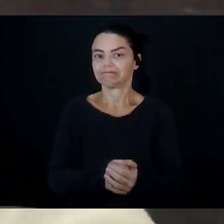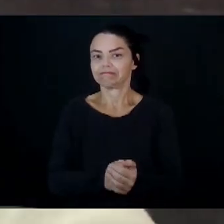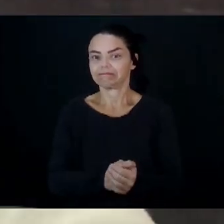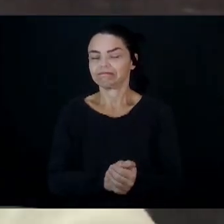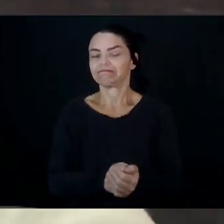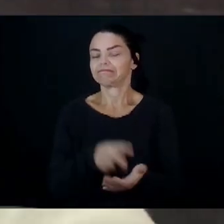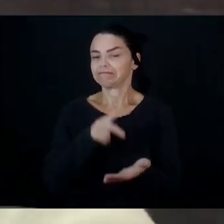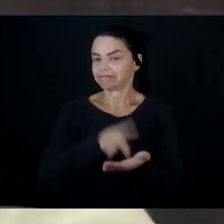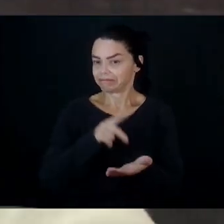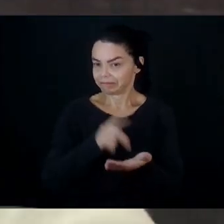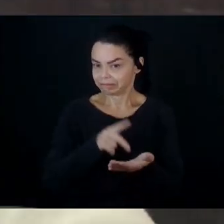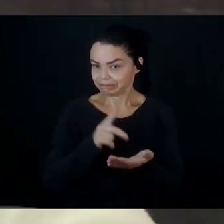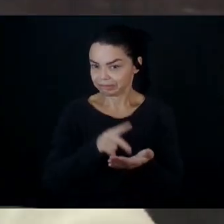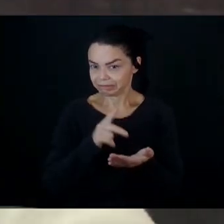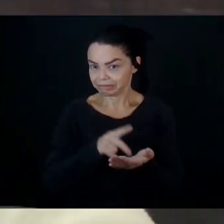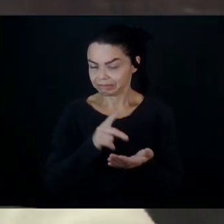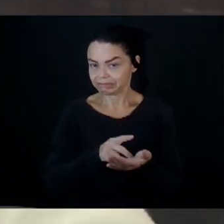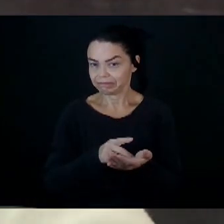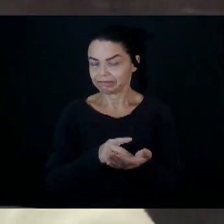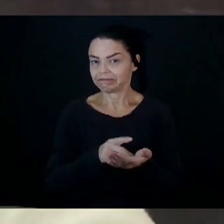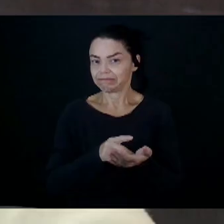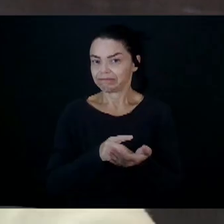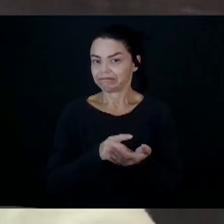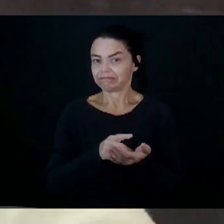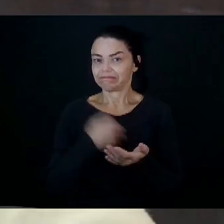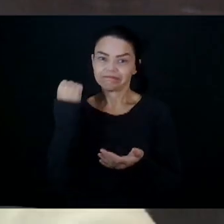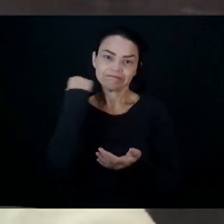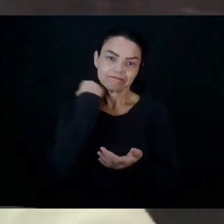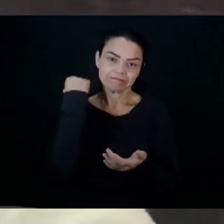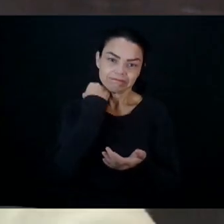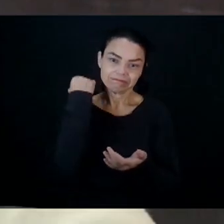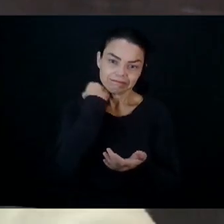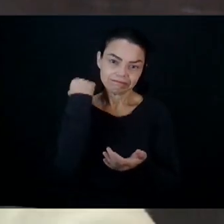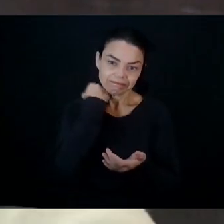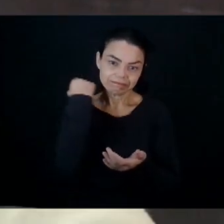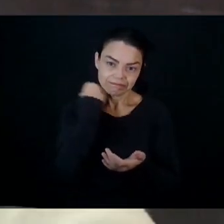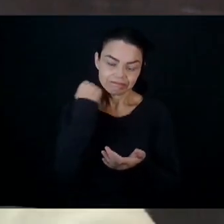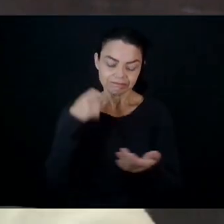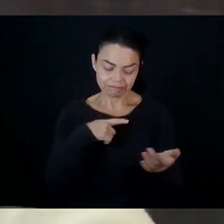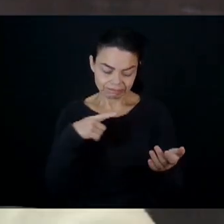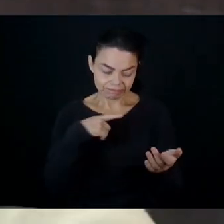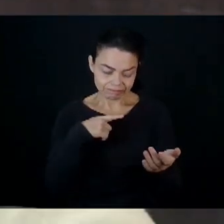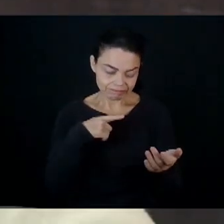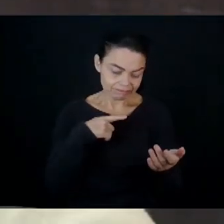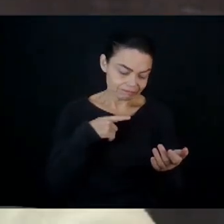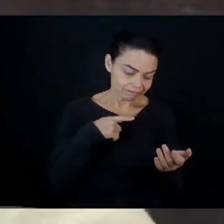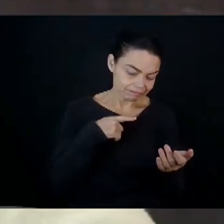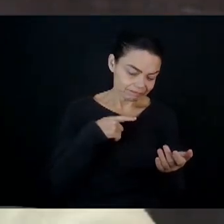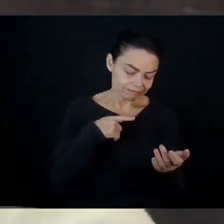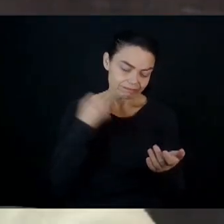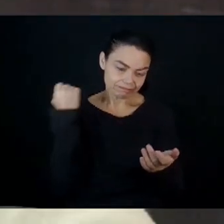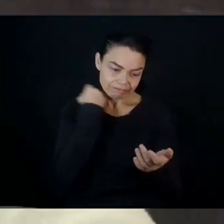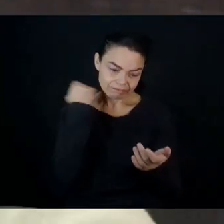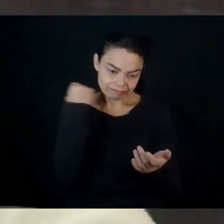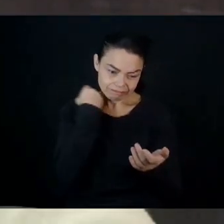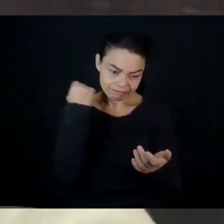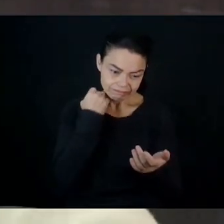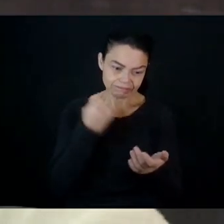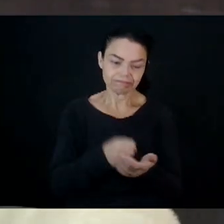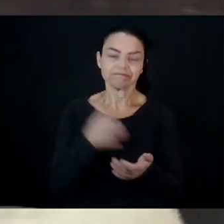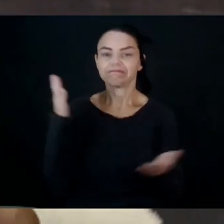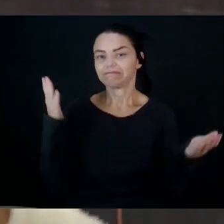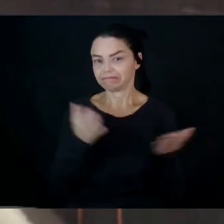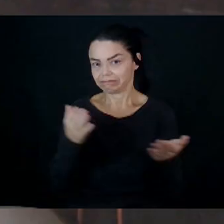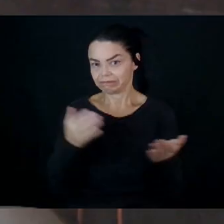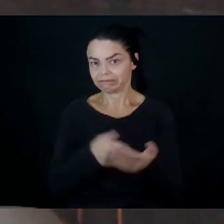Exatamente esse nível do estresse, né, que eu estava explicando. Quando tem um nível do estresse que já está